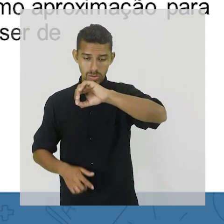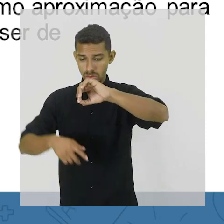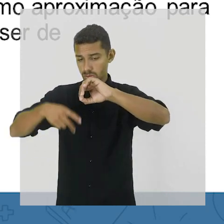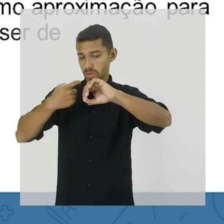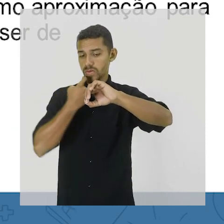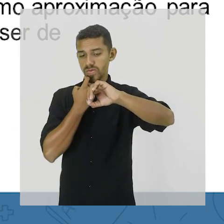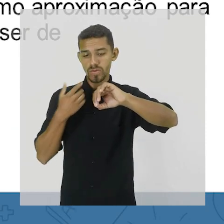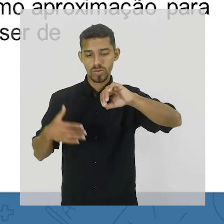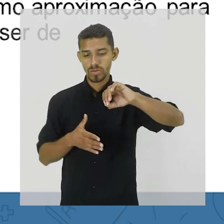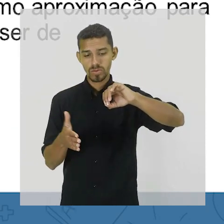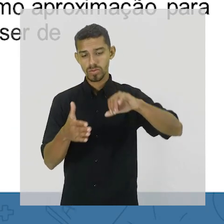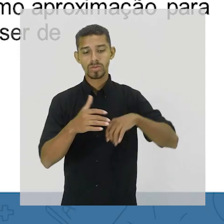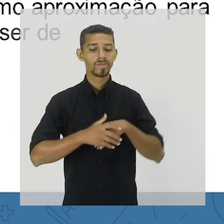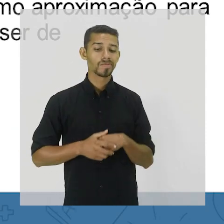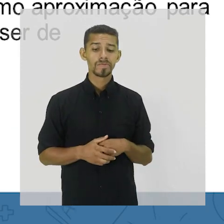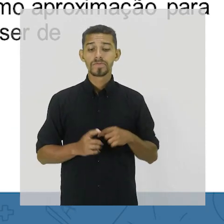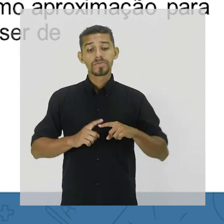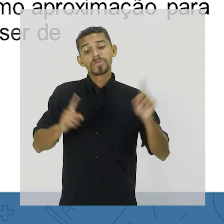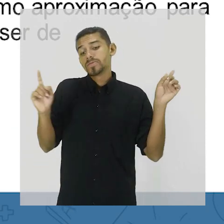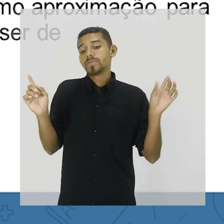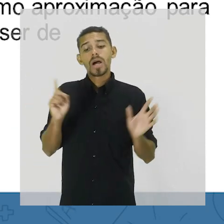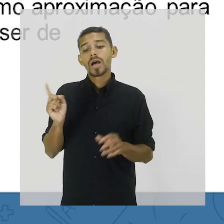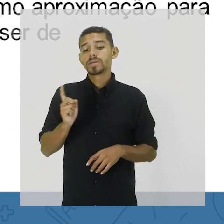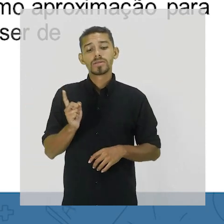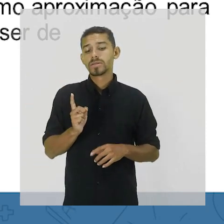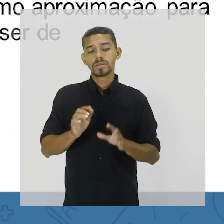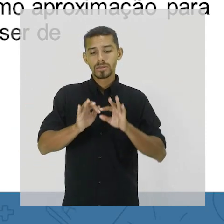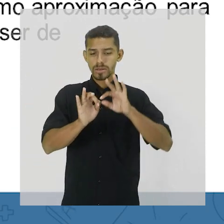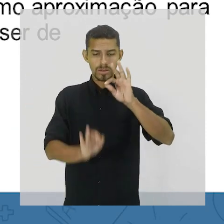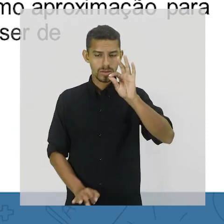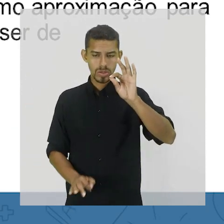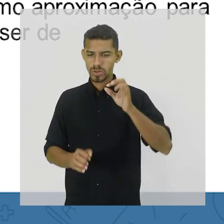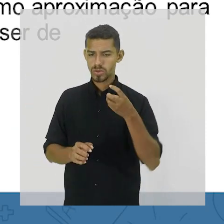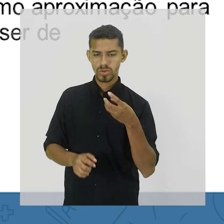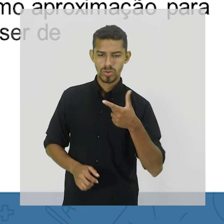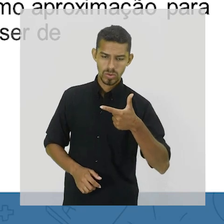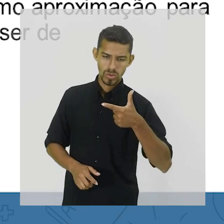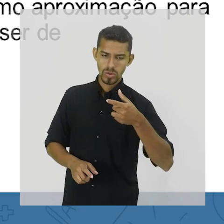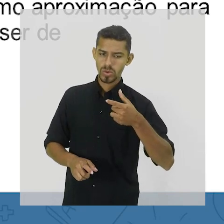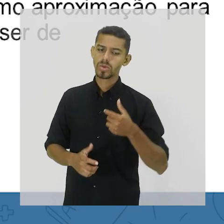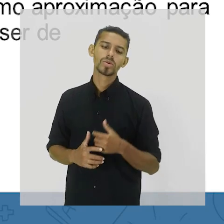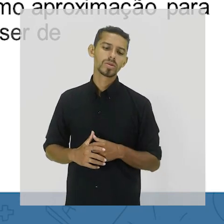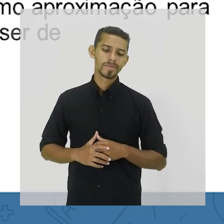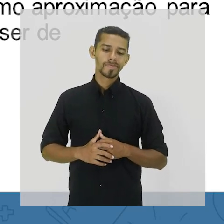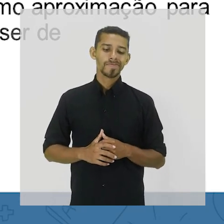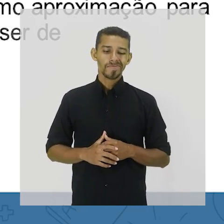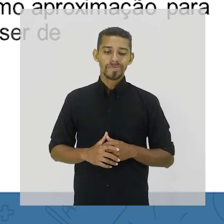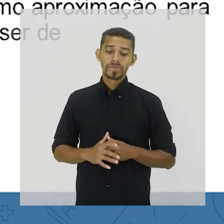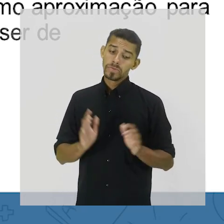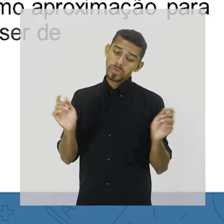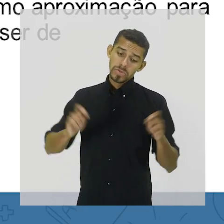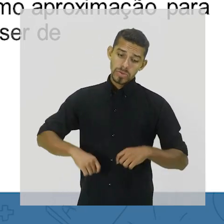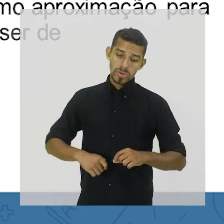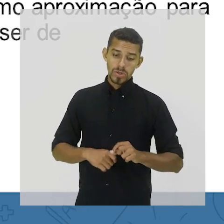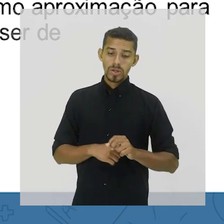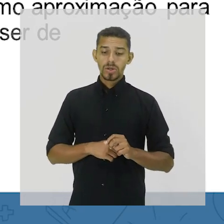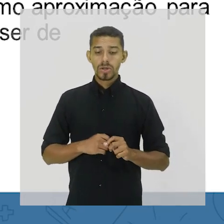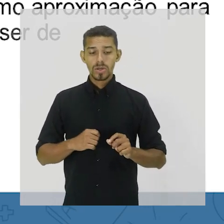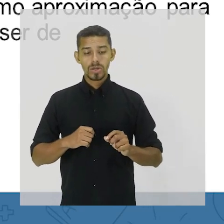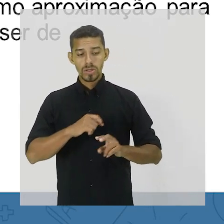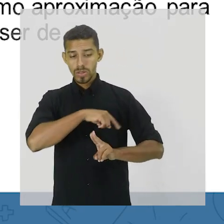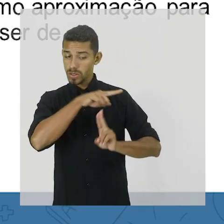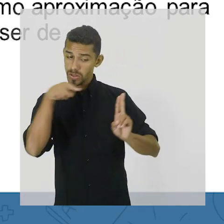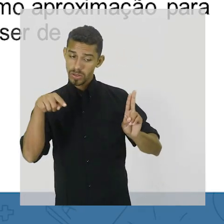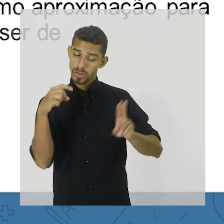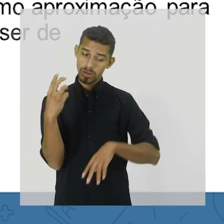peixes, mas sem alterar a profundidade. Considere 3 como aproximação para